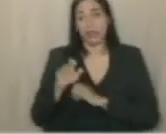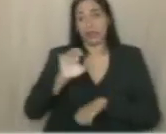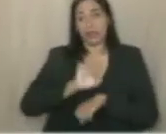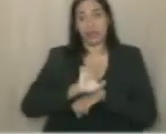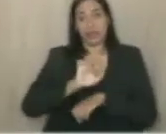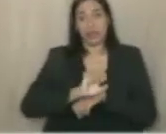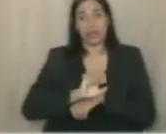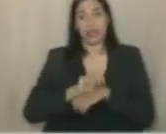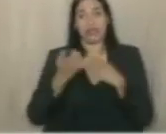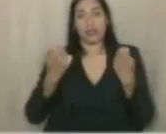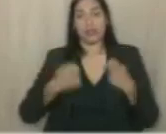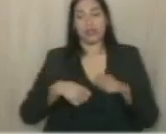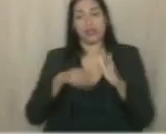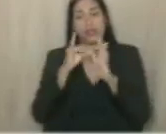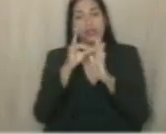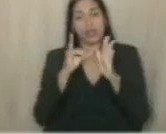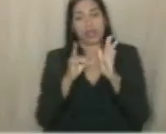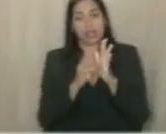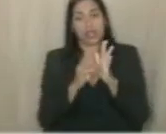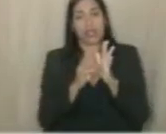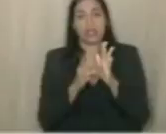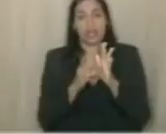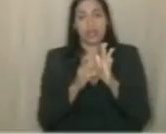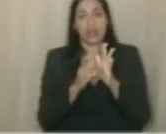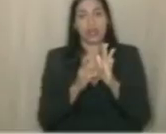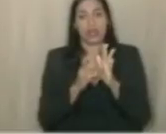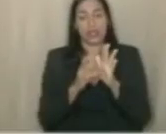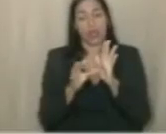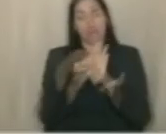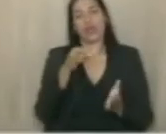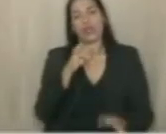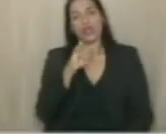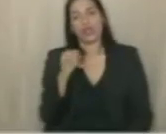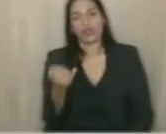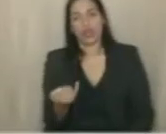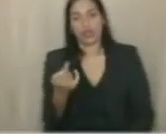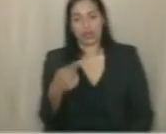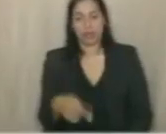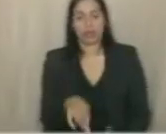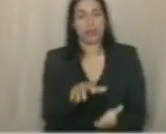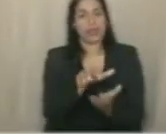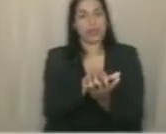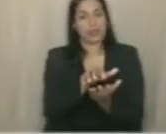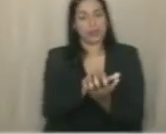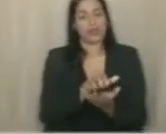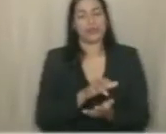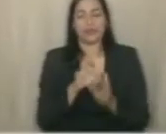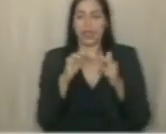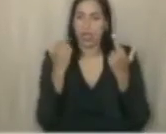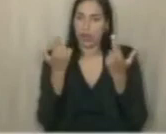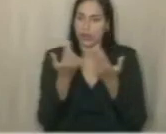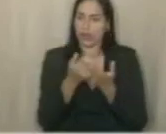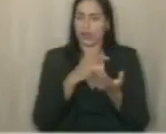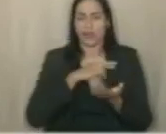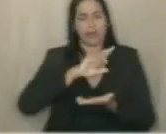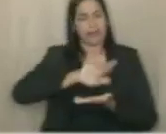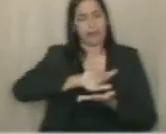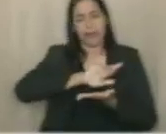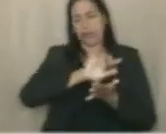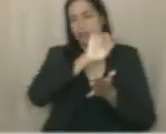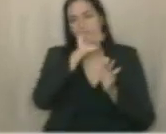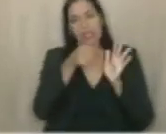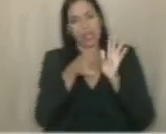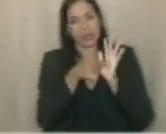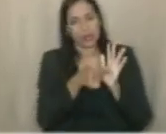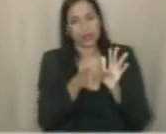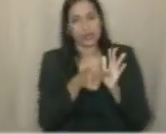precisa revogar o decreto imediatamente que autoriza a desapropriação. Na nossa audiência, houve denúncias de que